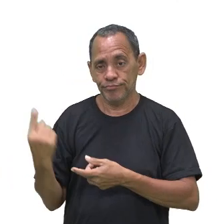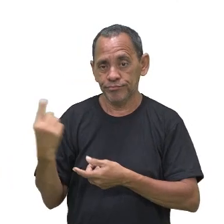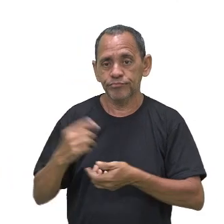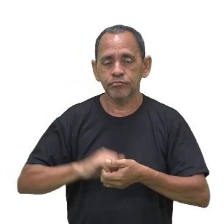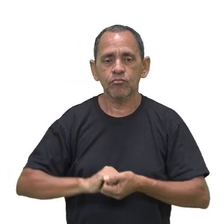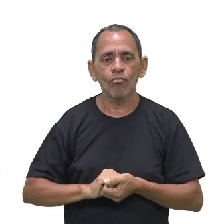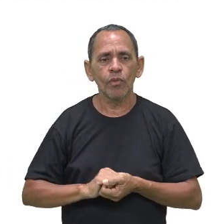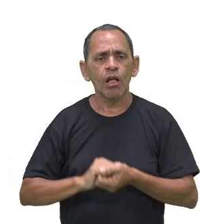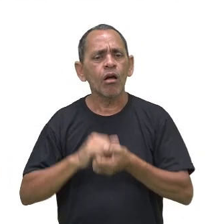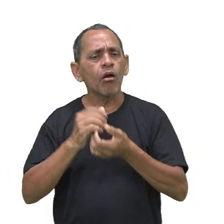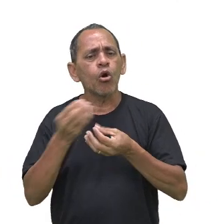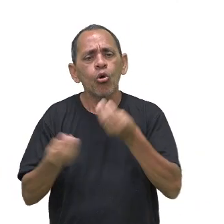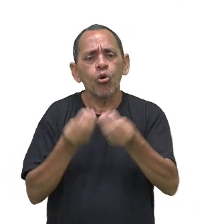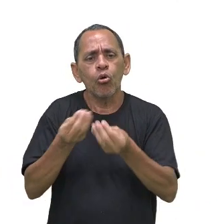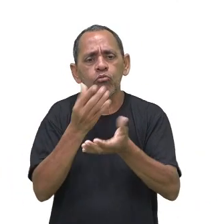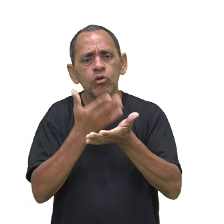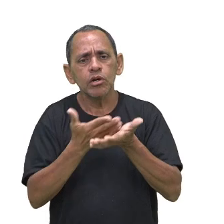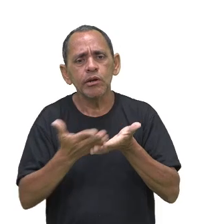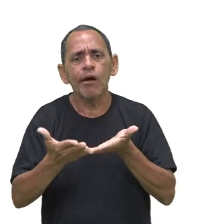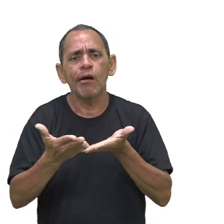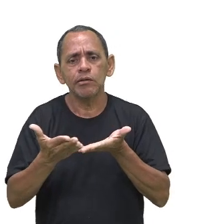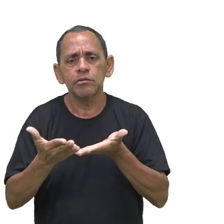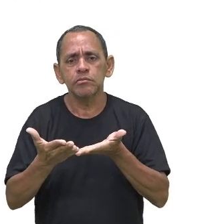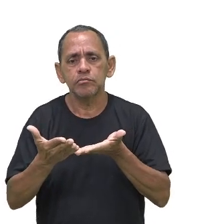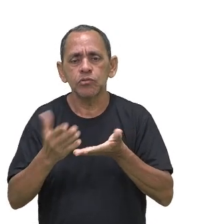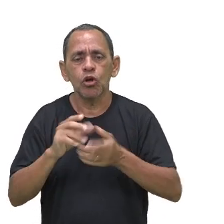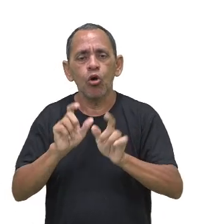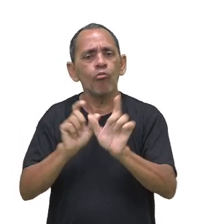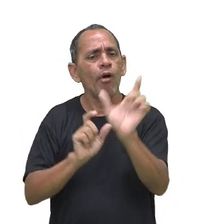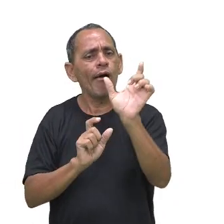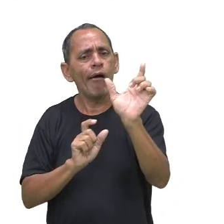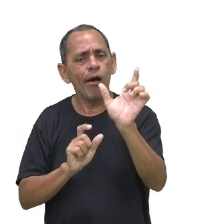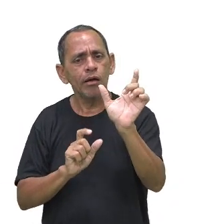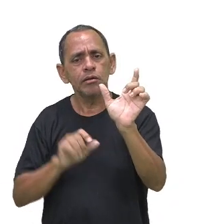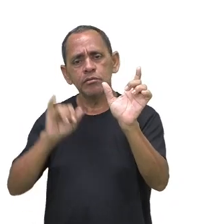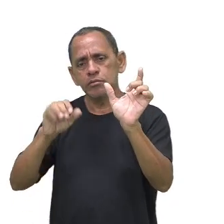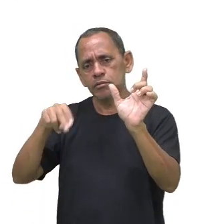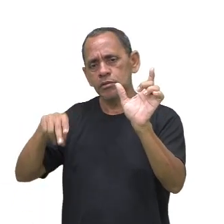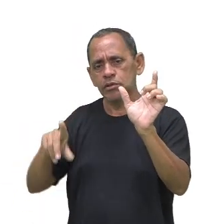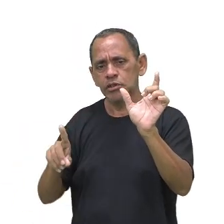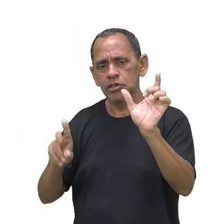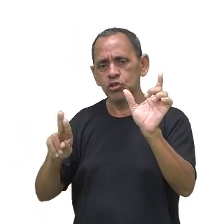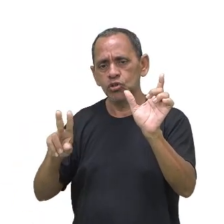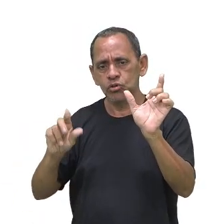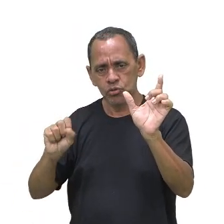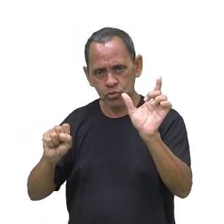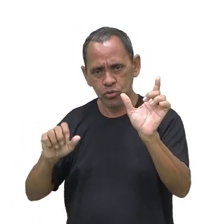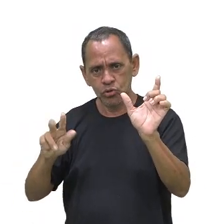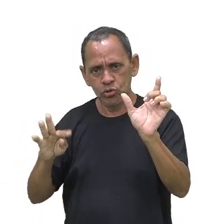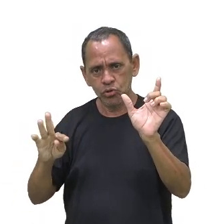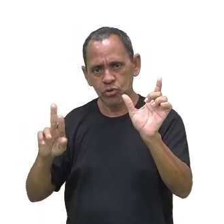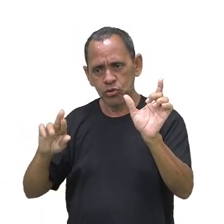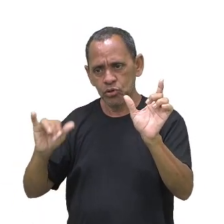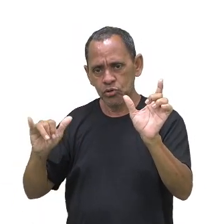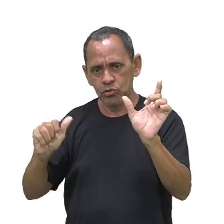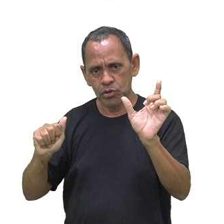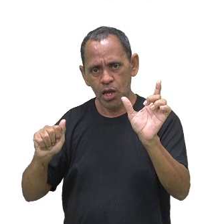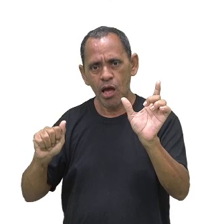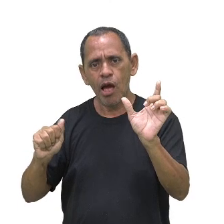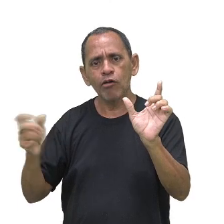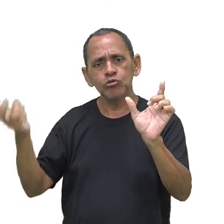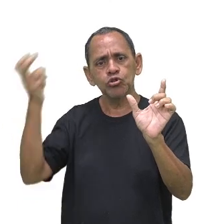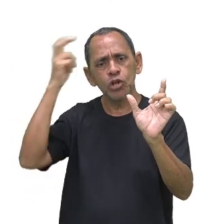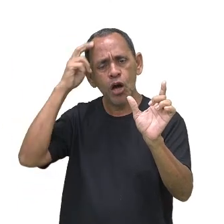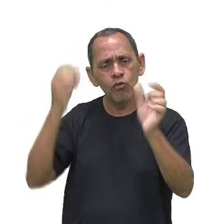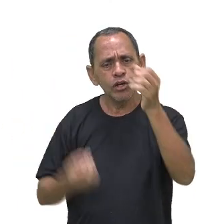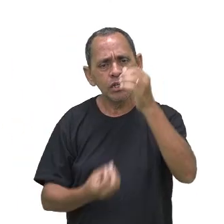origem do termo. De onde surgiu esse termo indústria cultural? O conceito indústria cultural foi